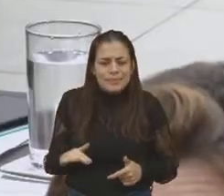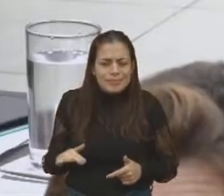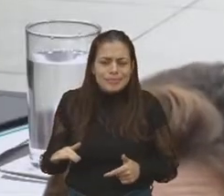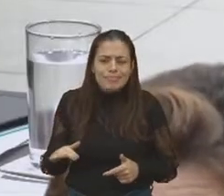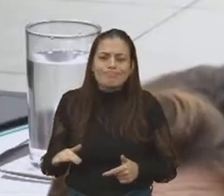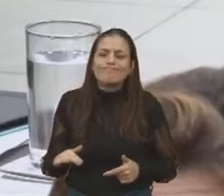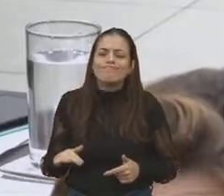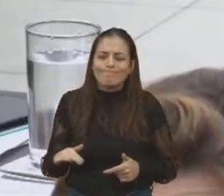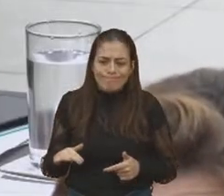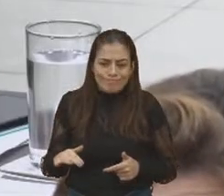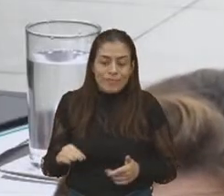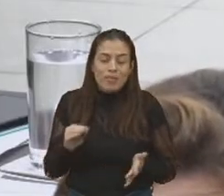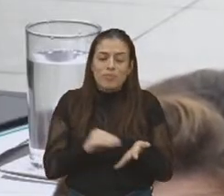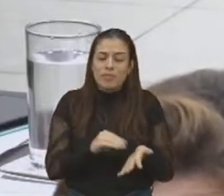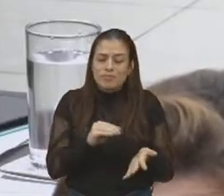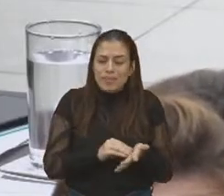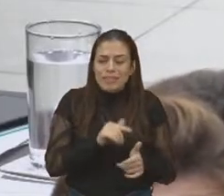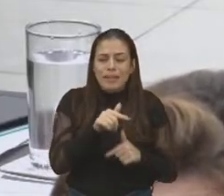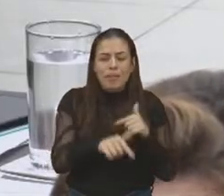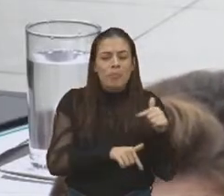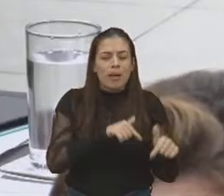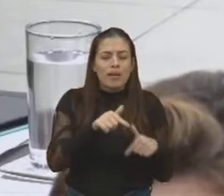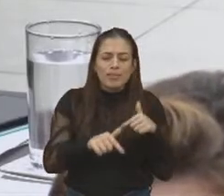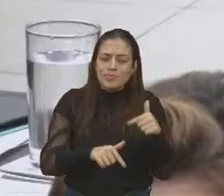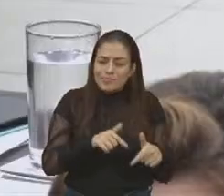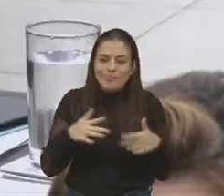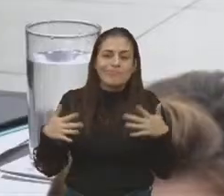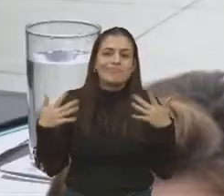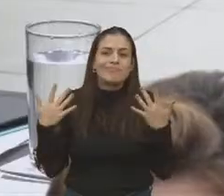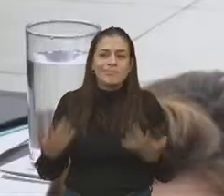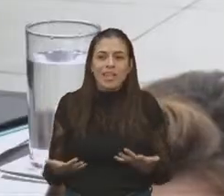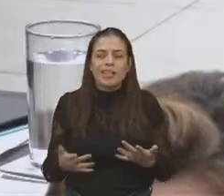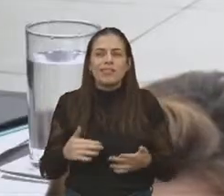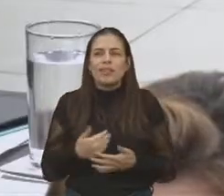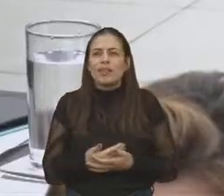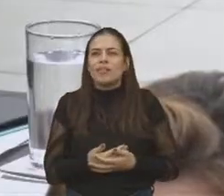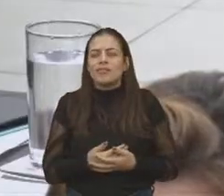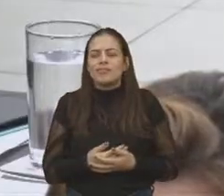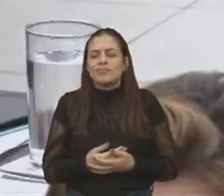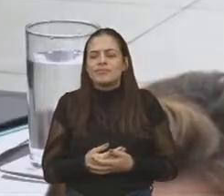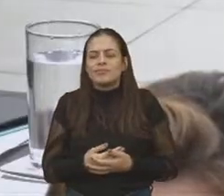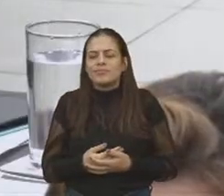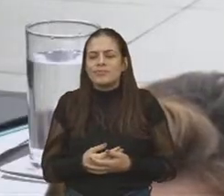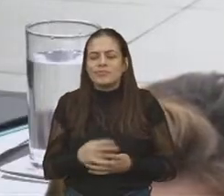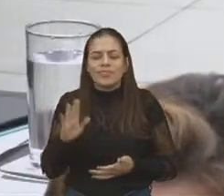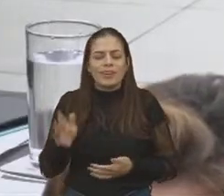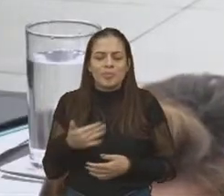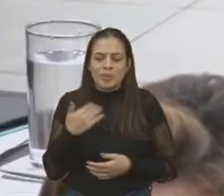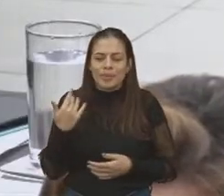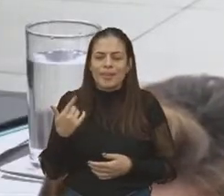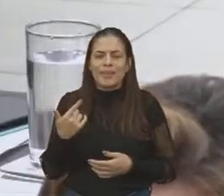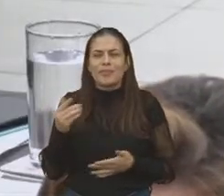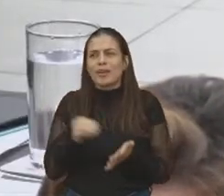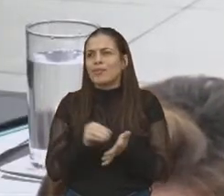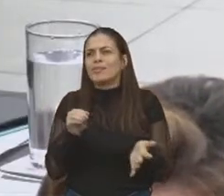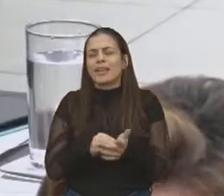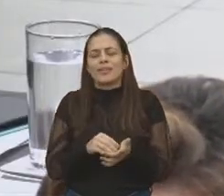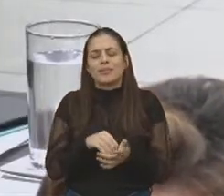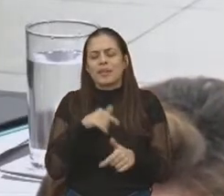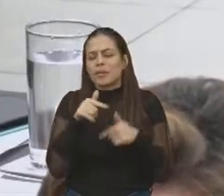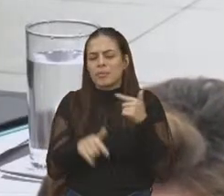a falta de emprego como é que existe, todo jeito, falta de emprego vai morrer faltando emprego no país inteiro